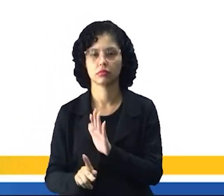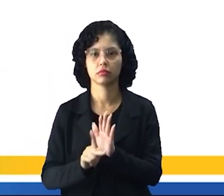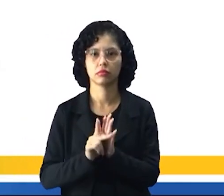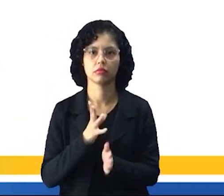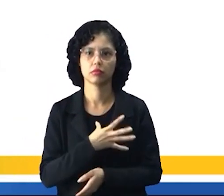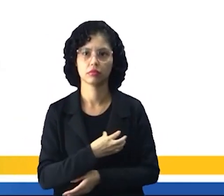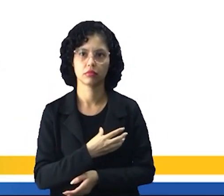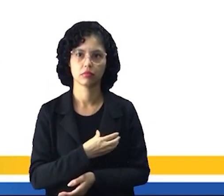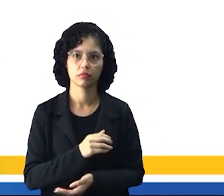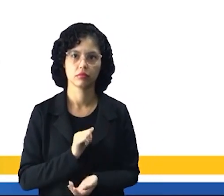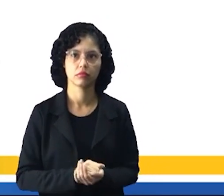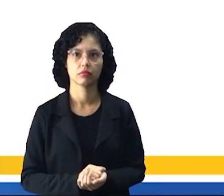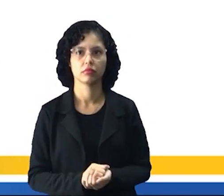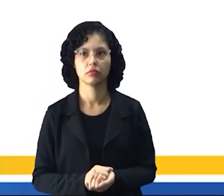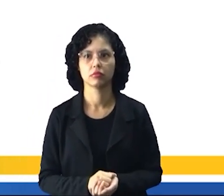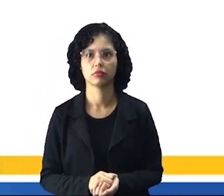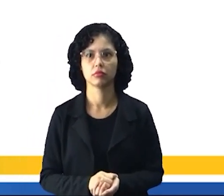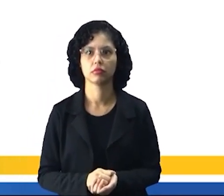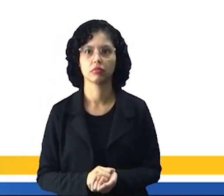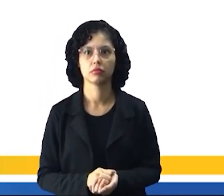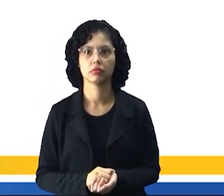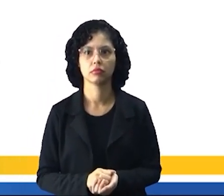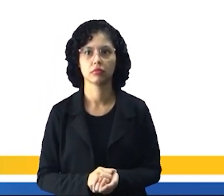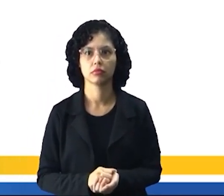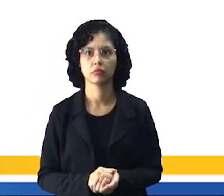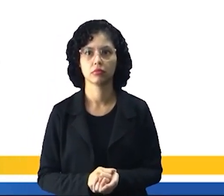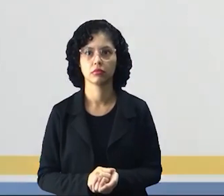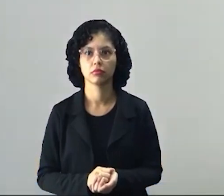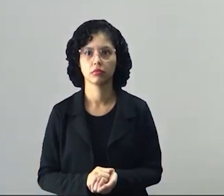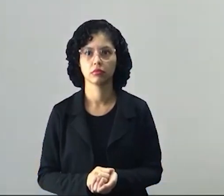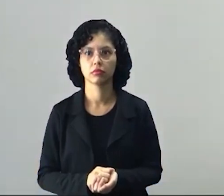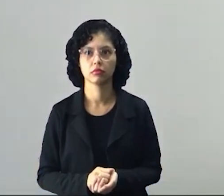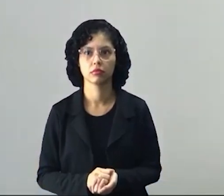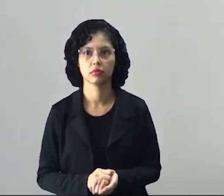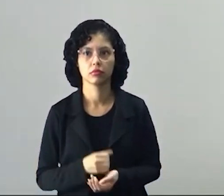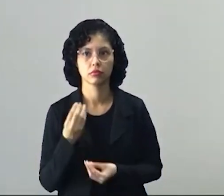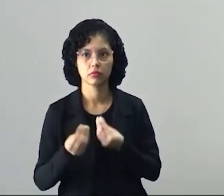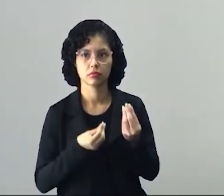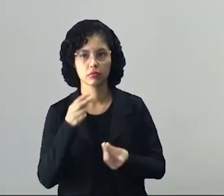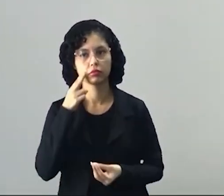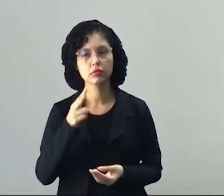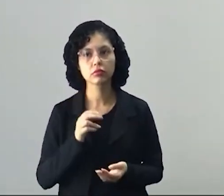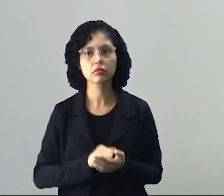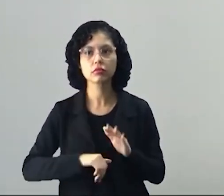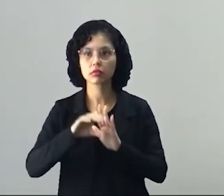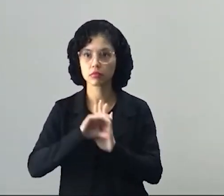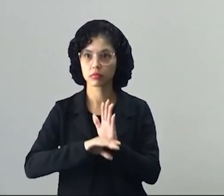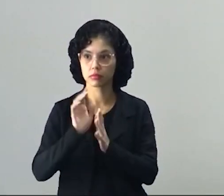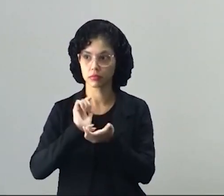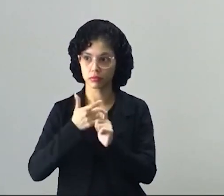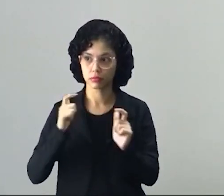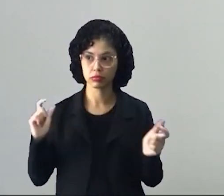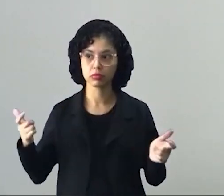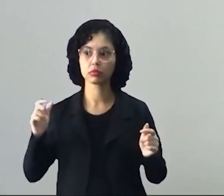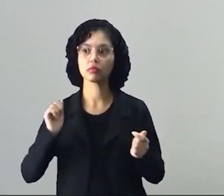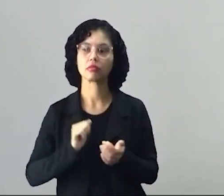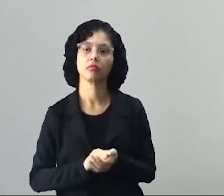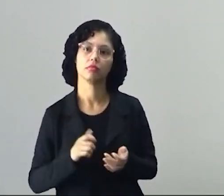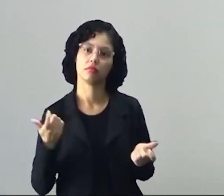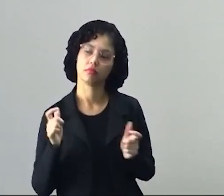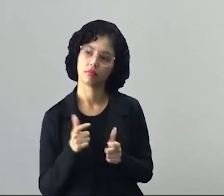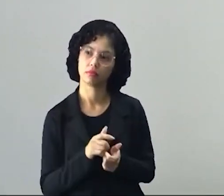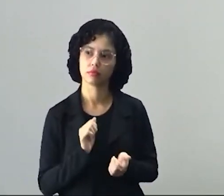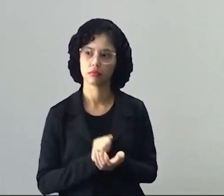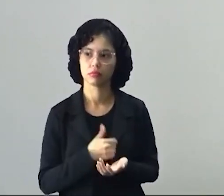dos mamíferos, que merecem atenção aí, mas na nossa aula, como a gente está vendo aqui, o conteúdo muito extenso e